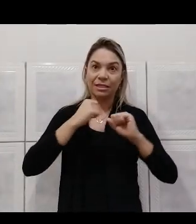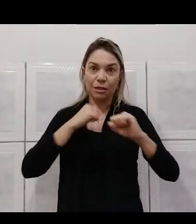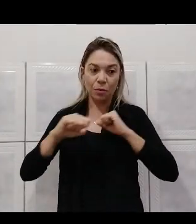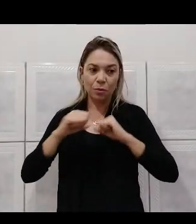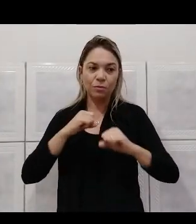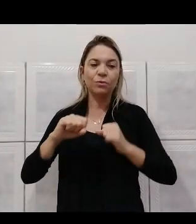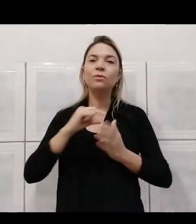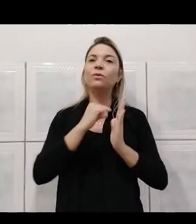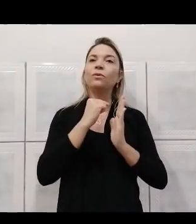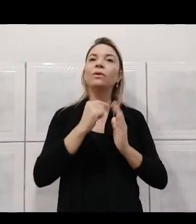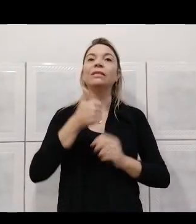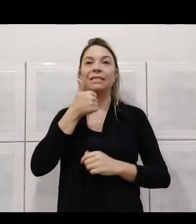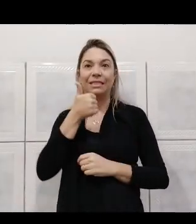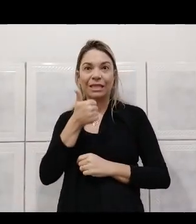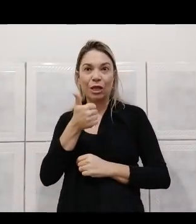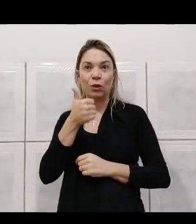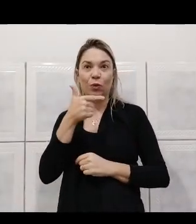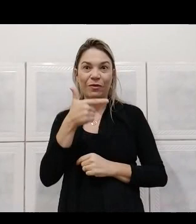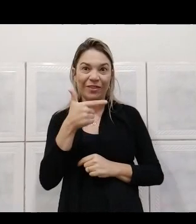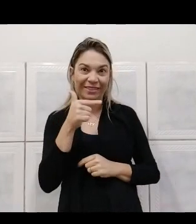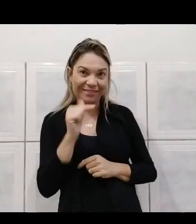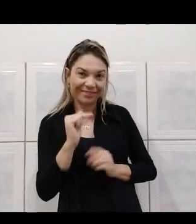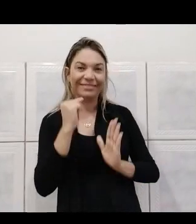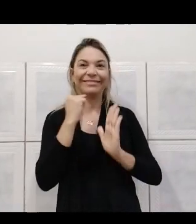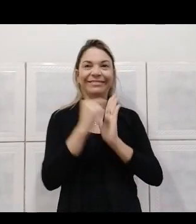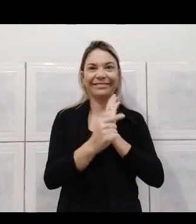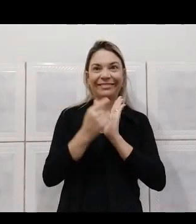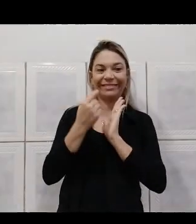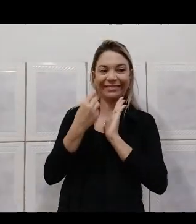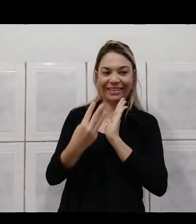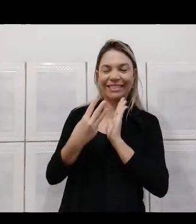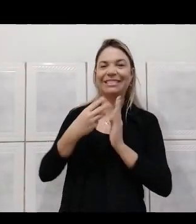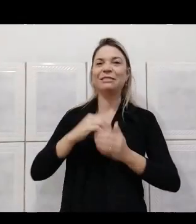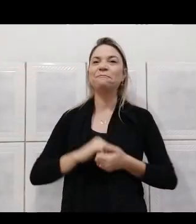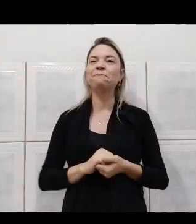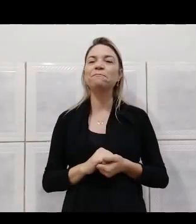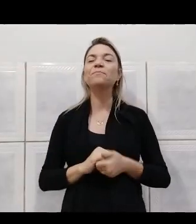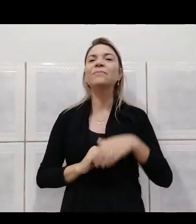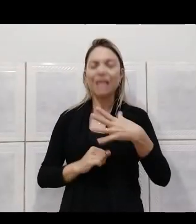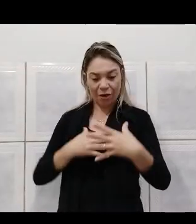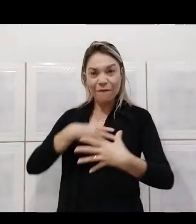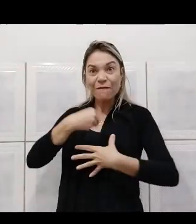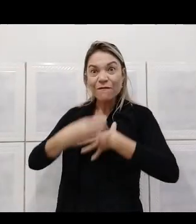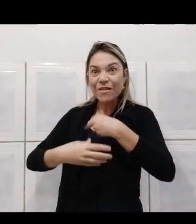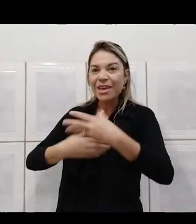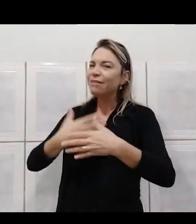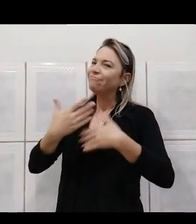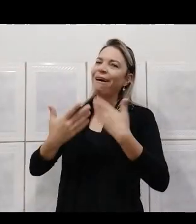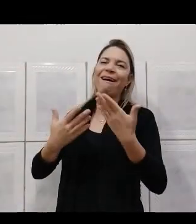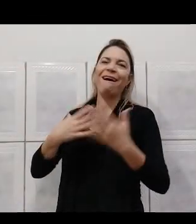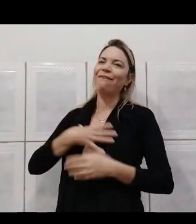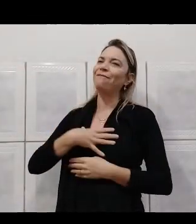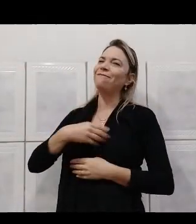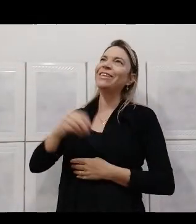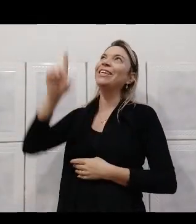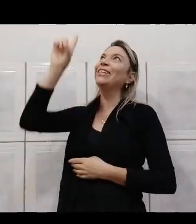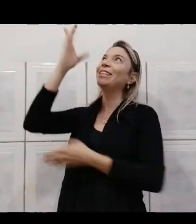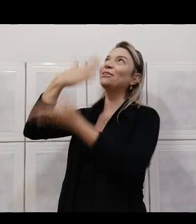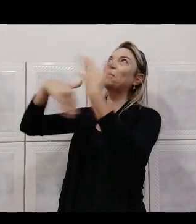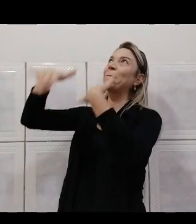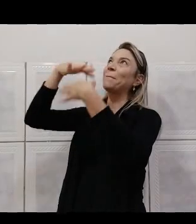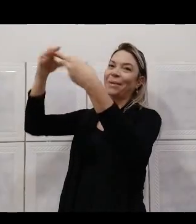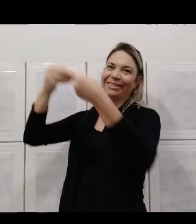Salmo 127, verso 3. Os filhos são um presente do Senhor. Eles são